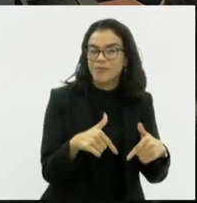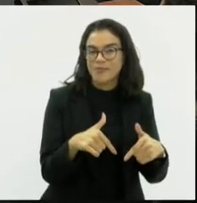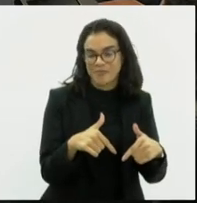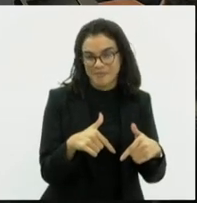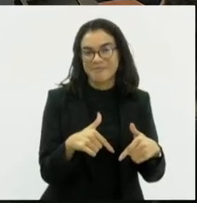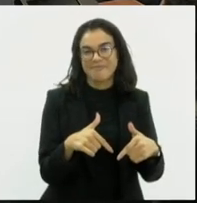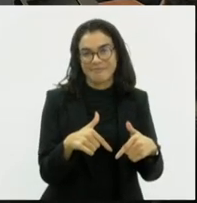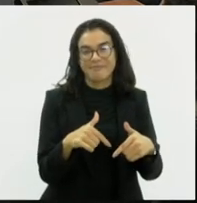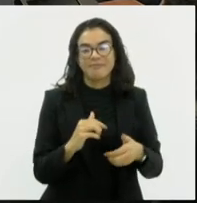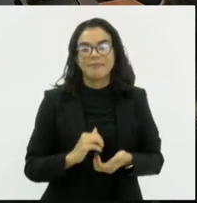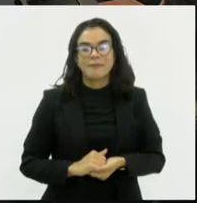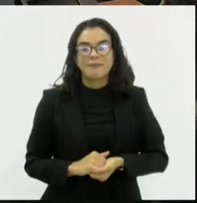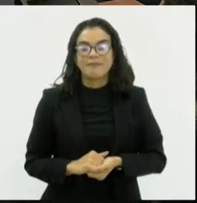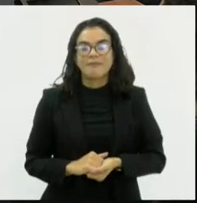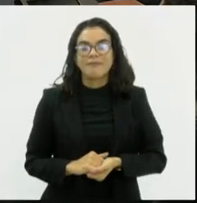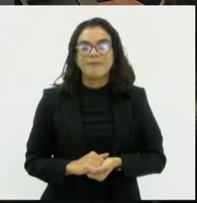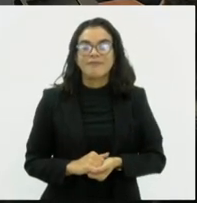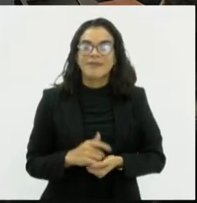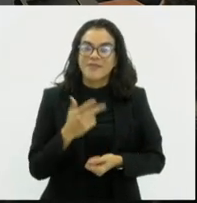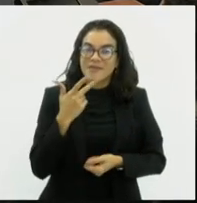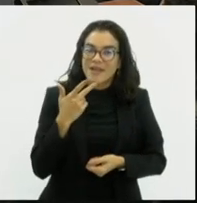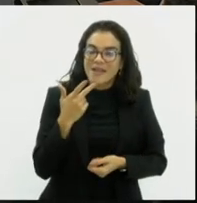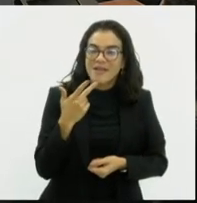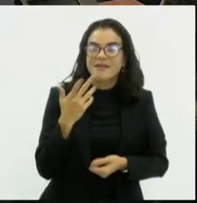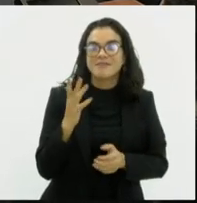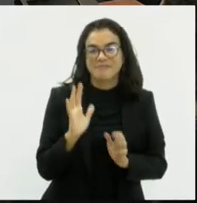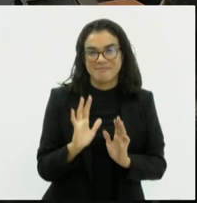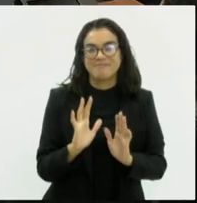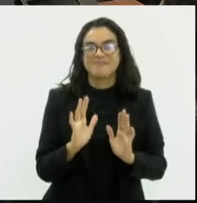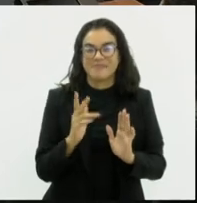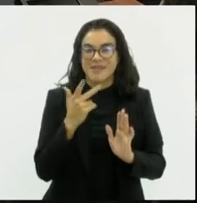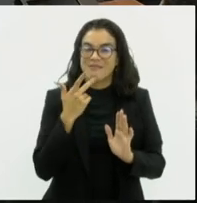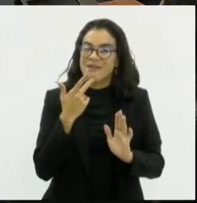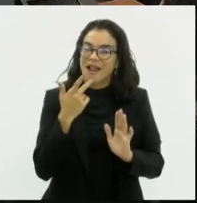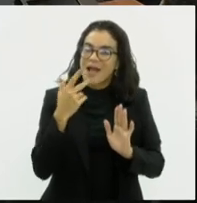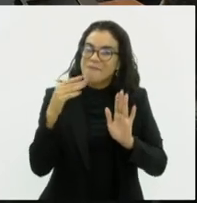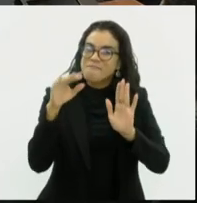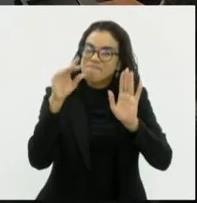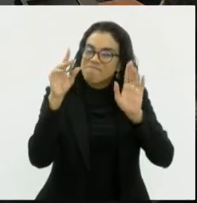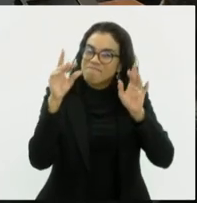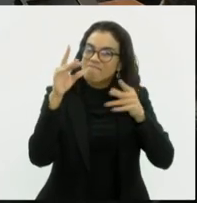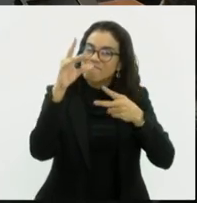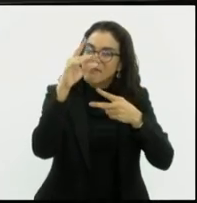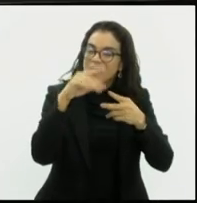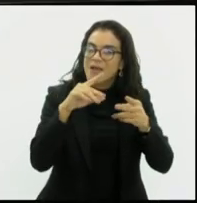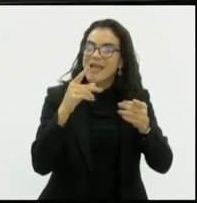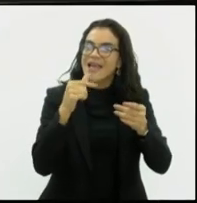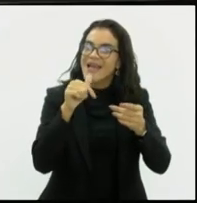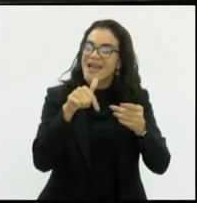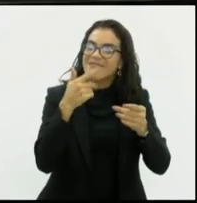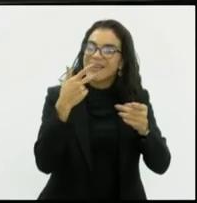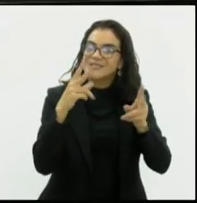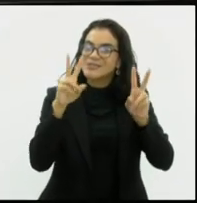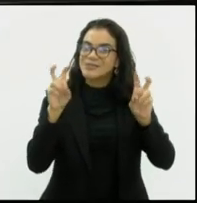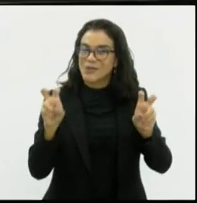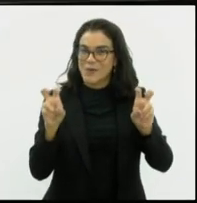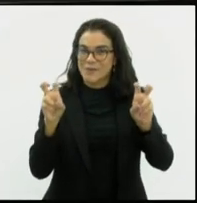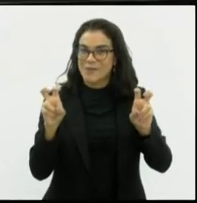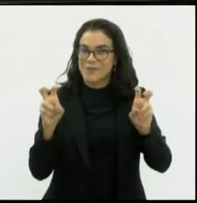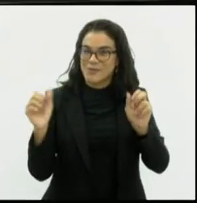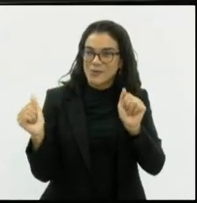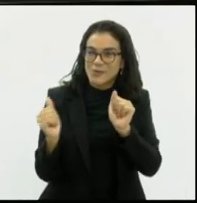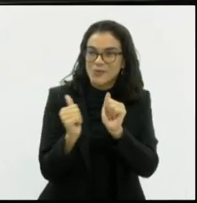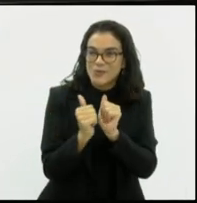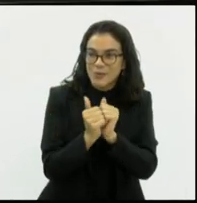falar das né, proformas, eu gostaria de fazer destacar esses dois extremos da mesa que juntos